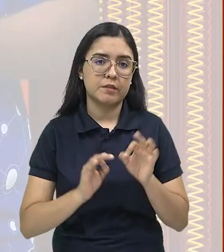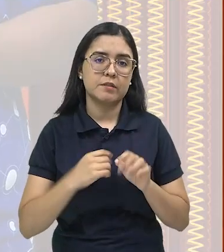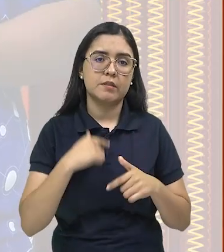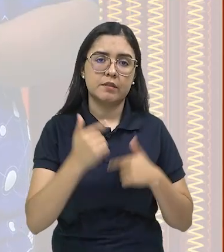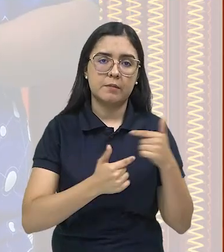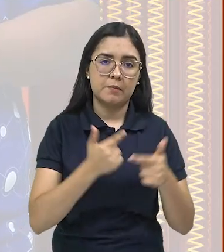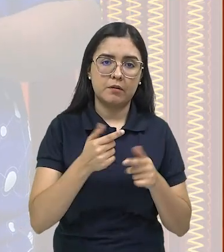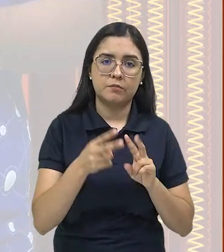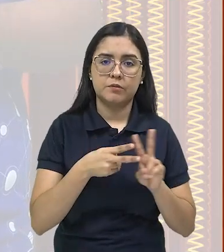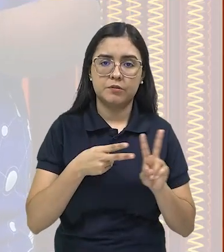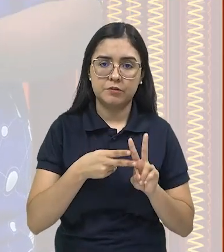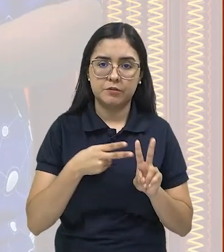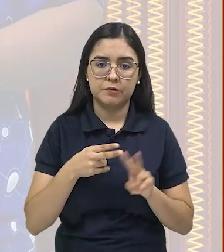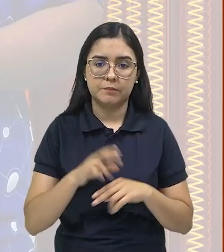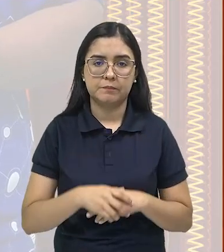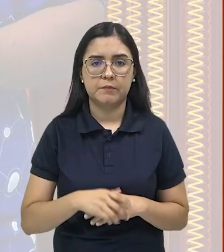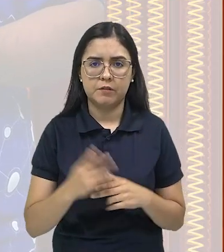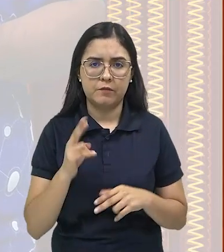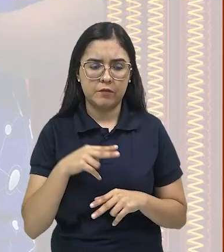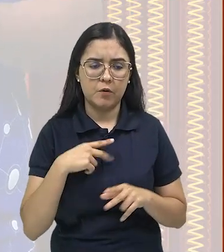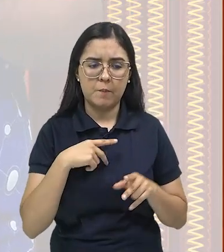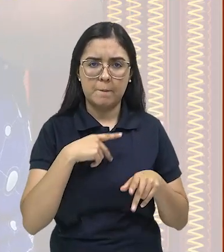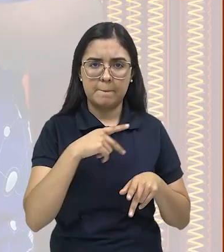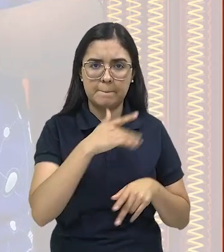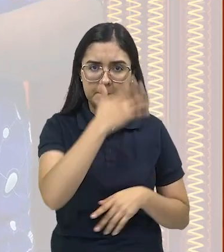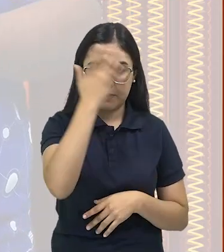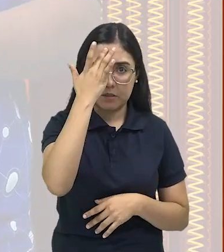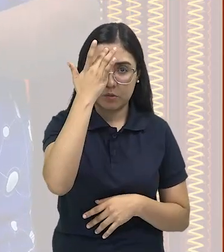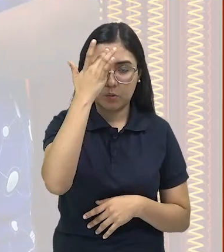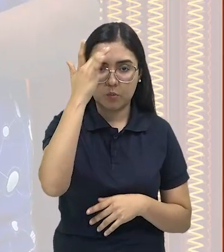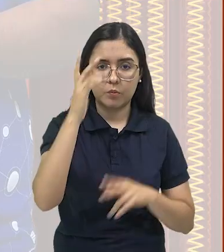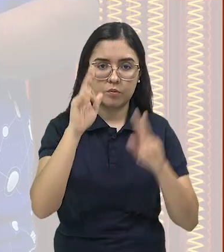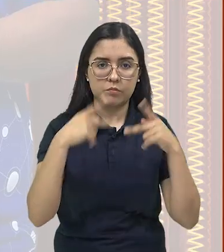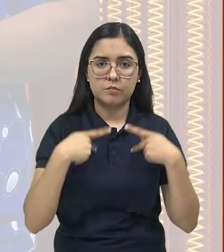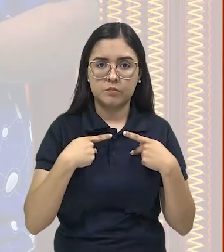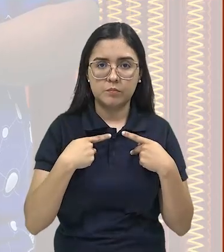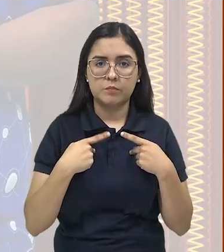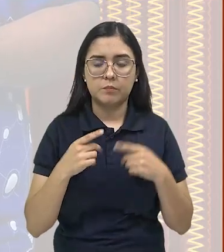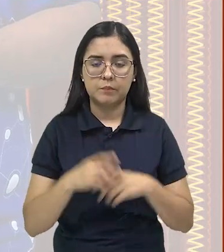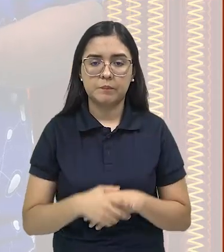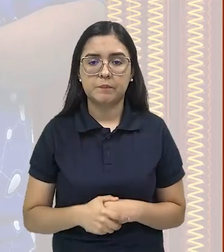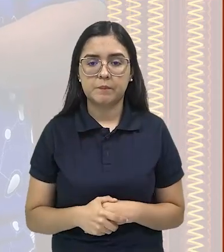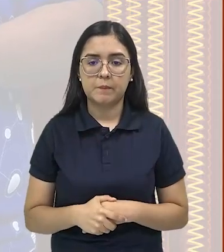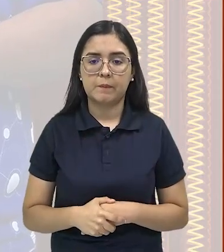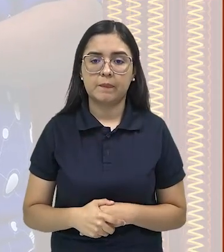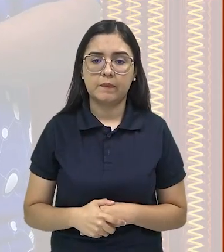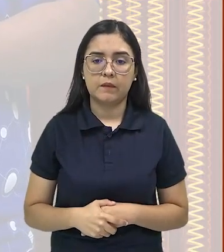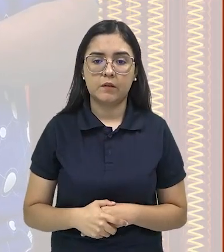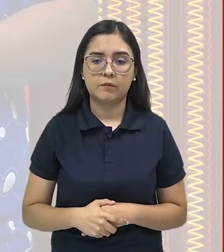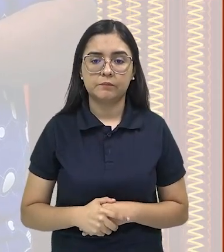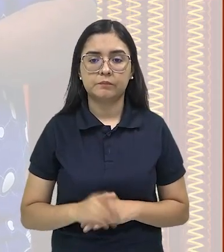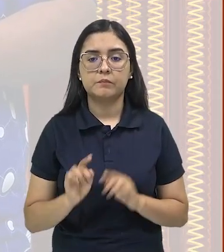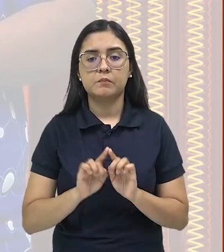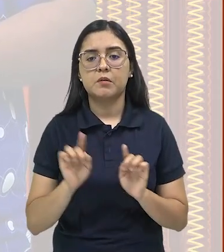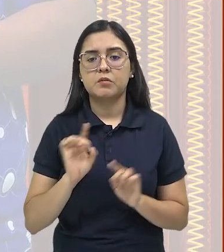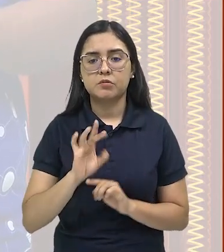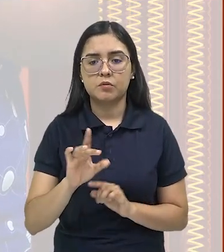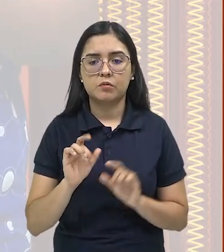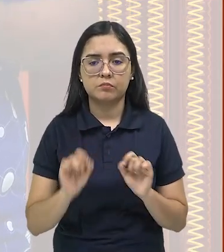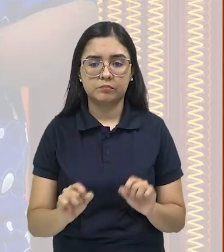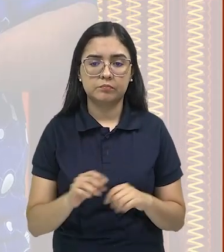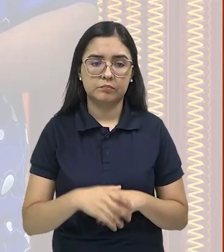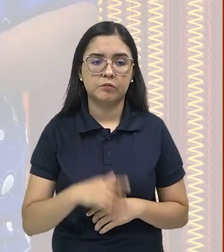assim que eles eram vistos, não como pessoas, não como súditos da coroa, como propunha o Diretório dos Índios, mas apenas